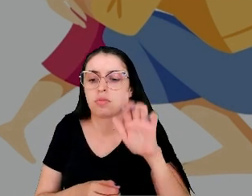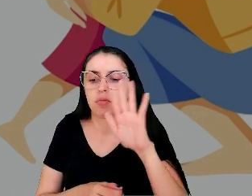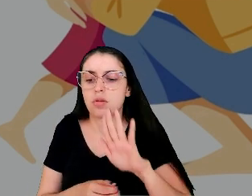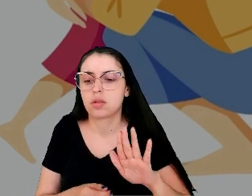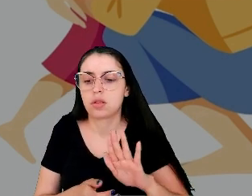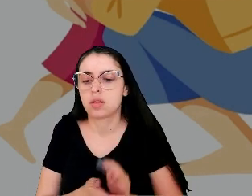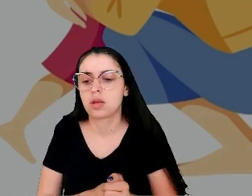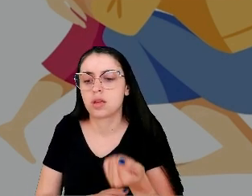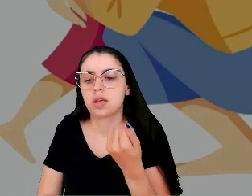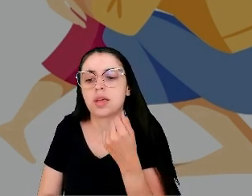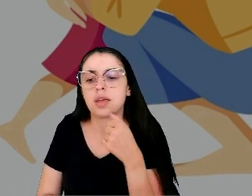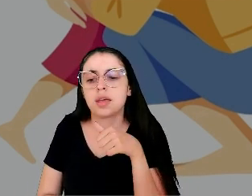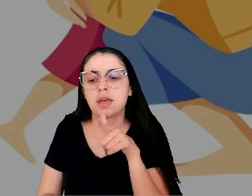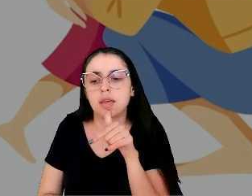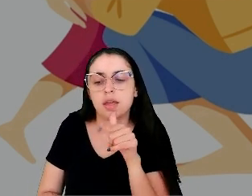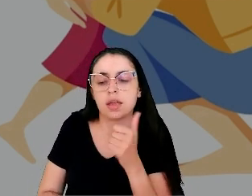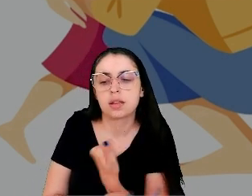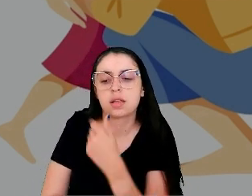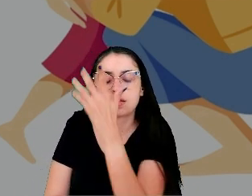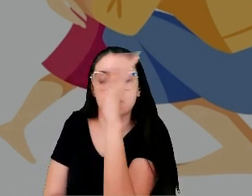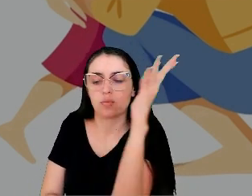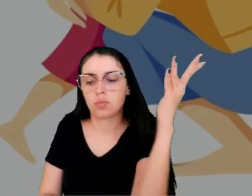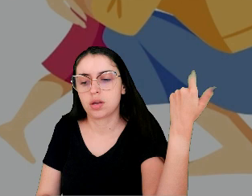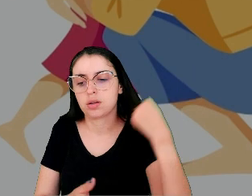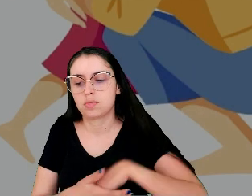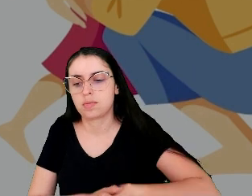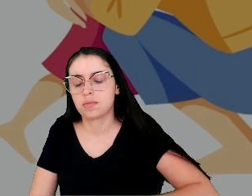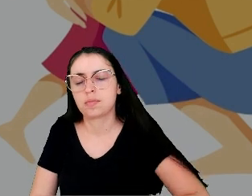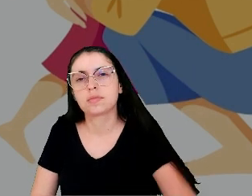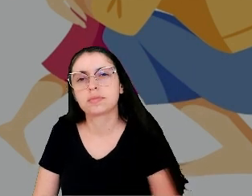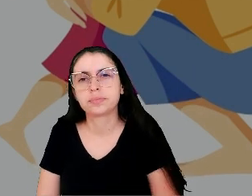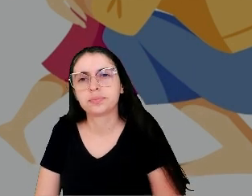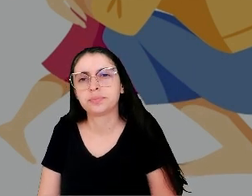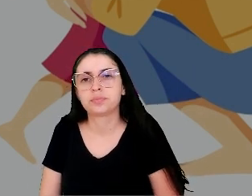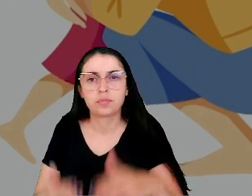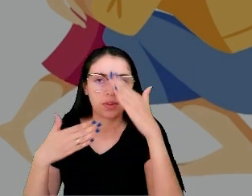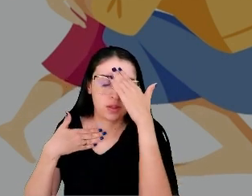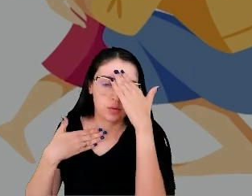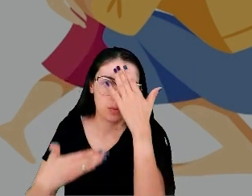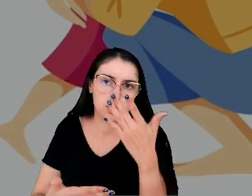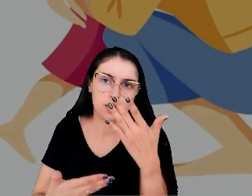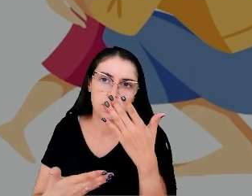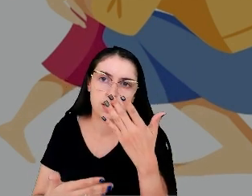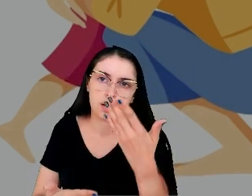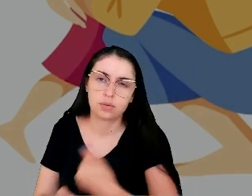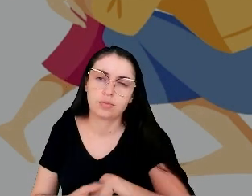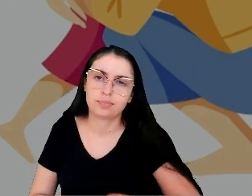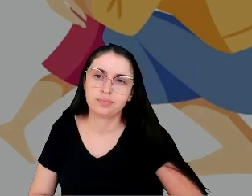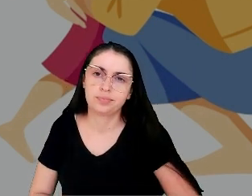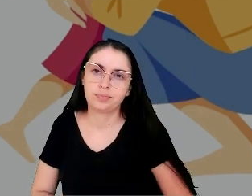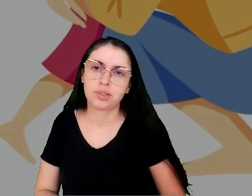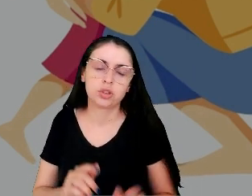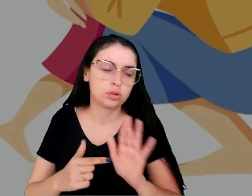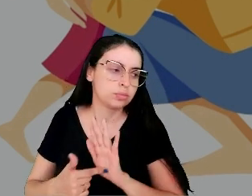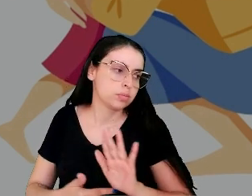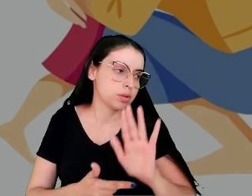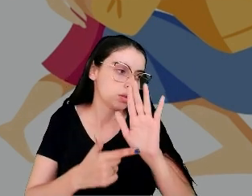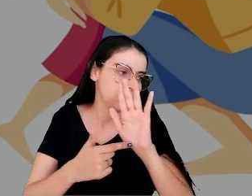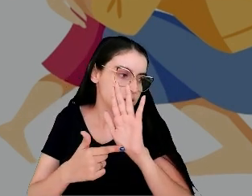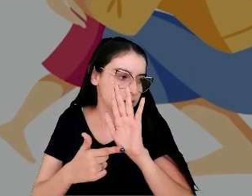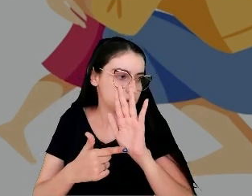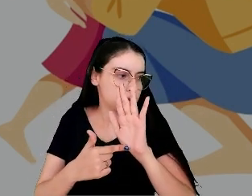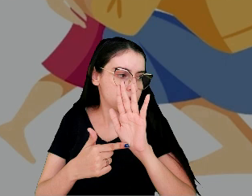hídrica e do meio ambiente também. Então, agradeço aqui a oportunidade de mostrar